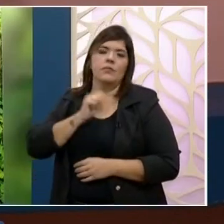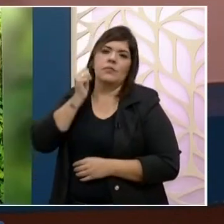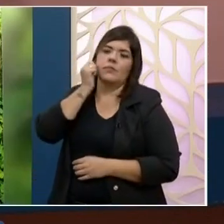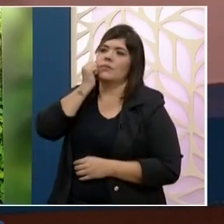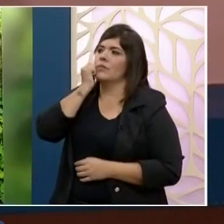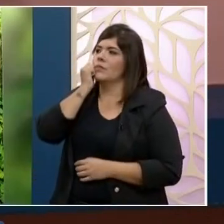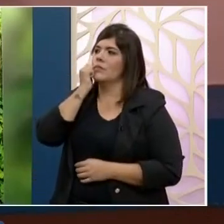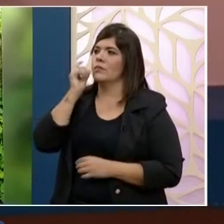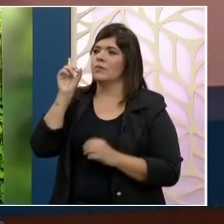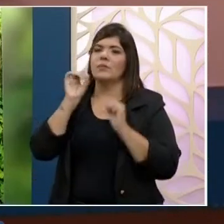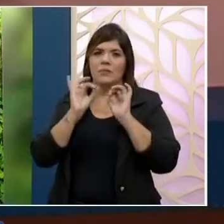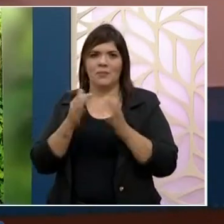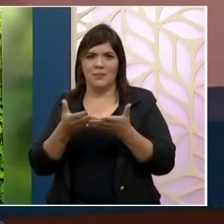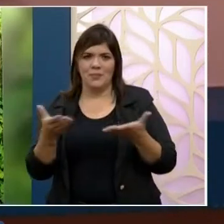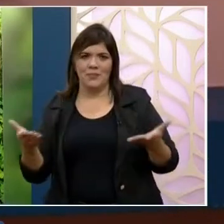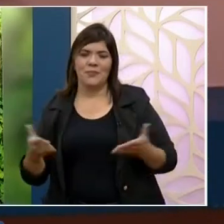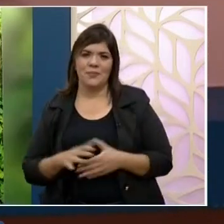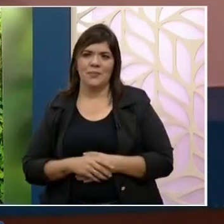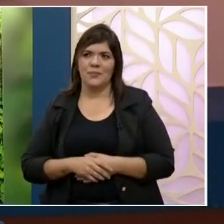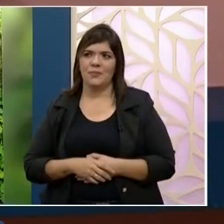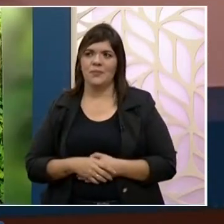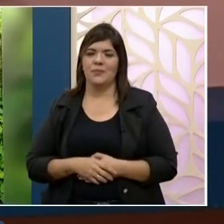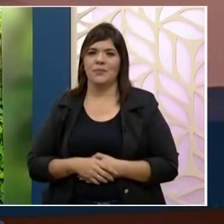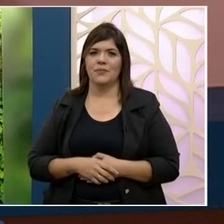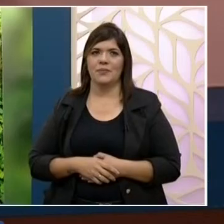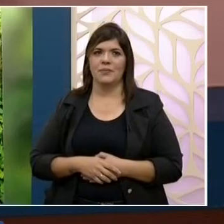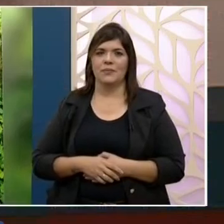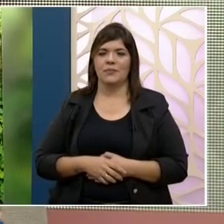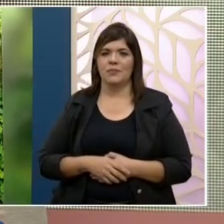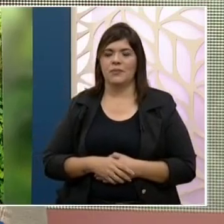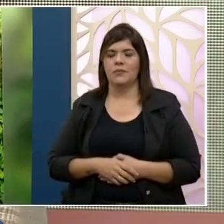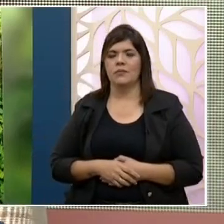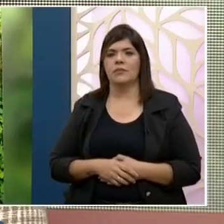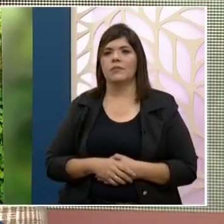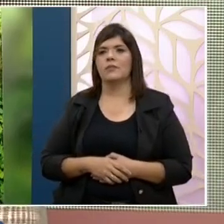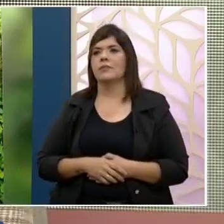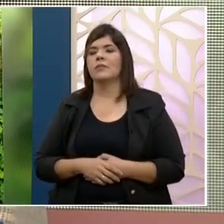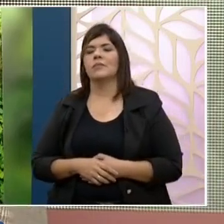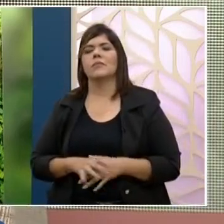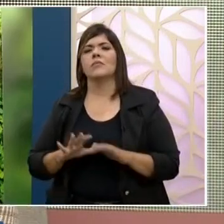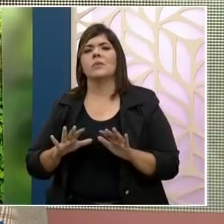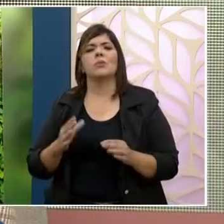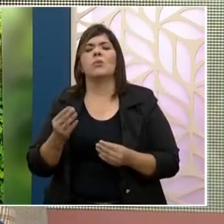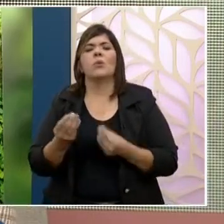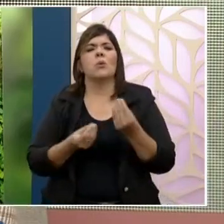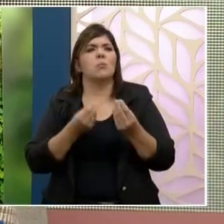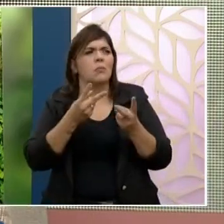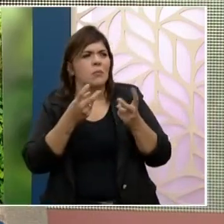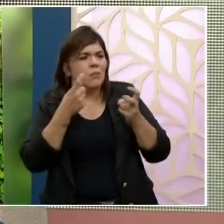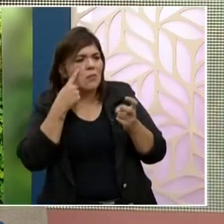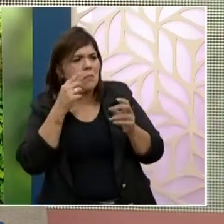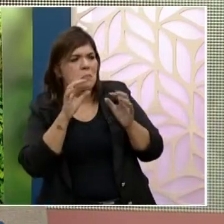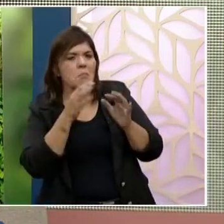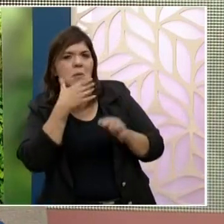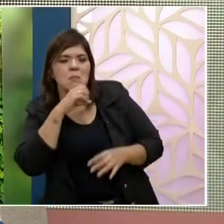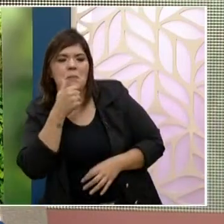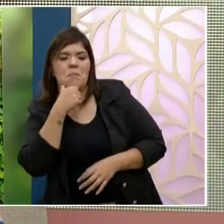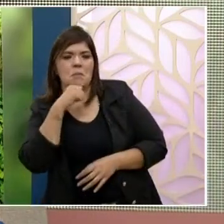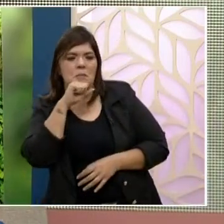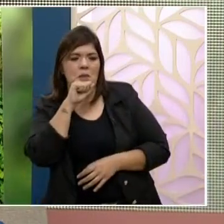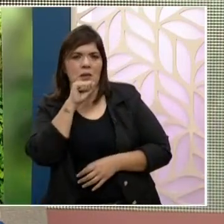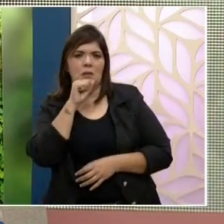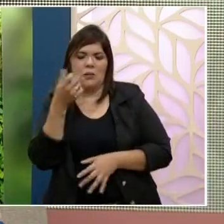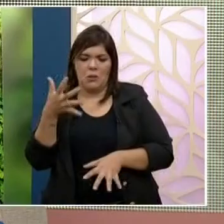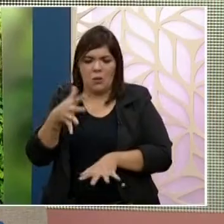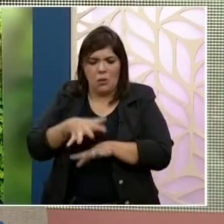ele falou que Deus abençoe vocês. Que lindo. Como é ver os pais incluindo os filhos na